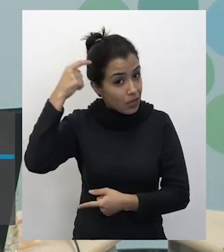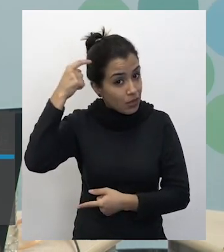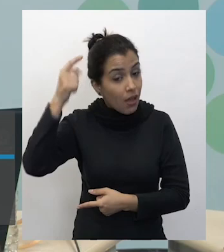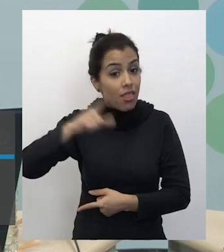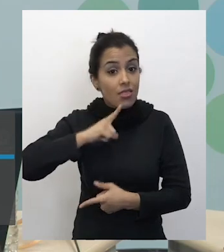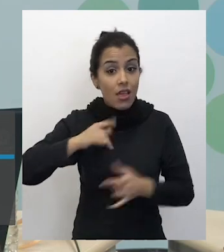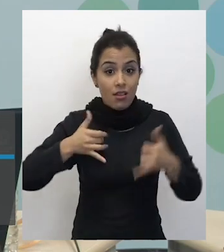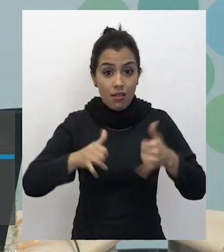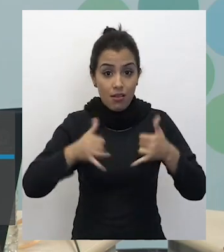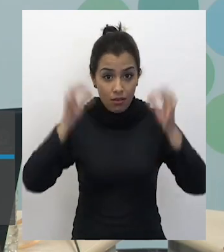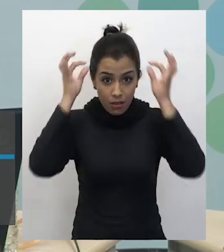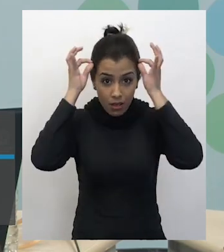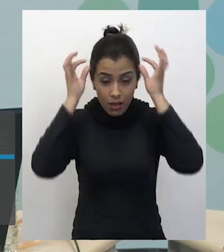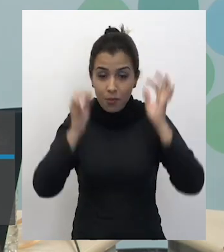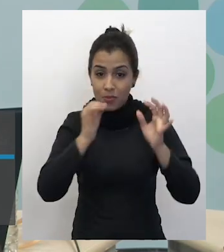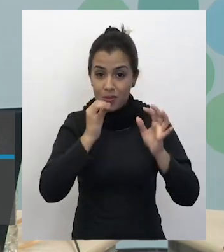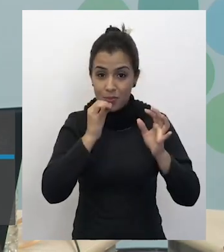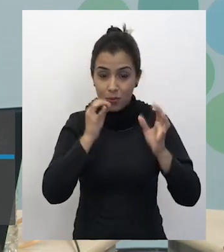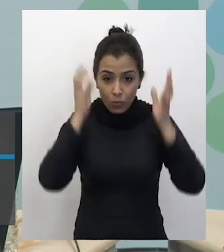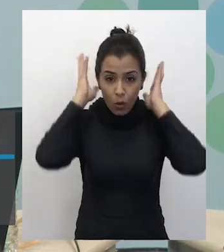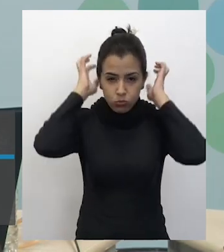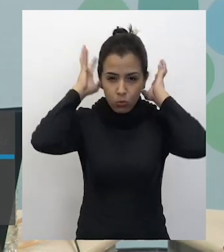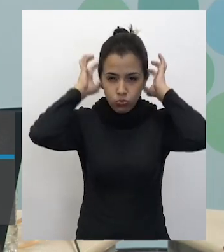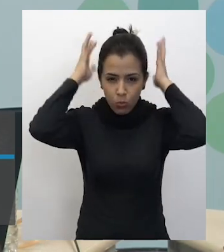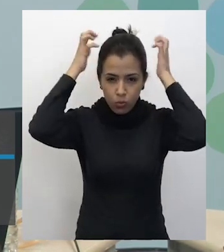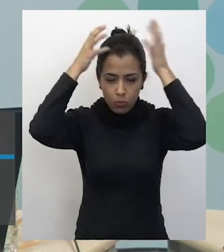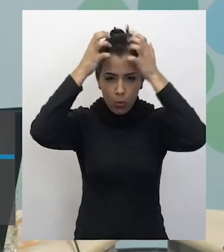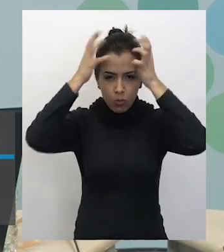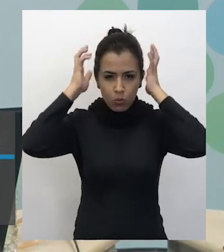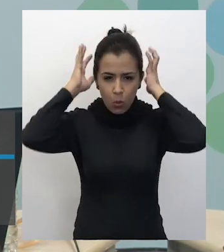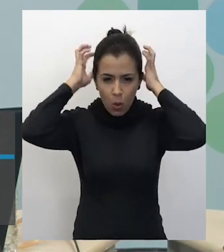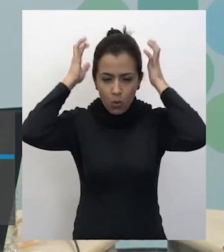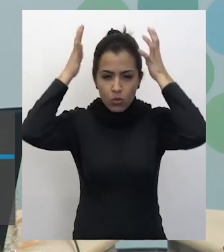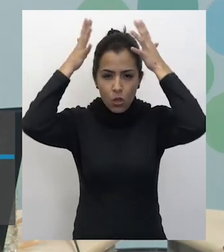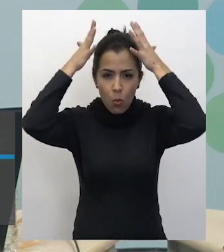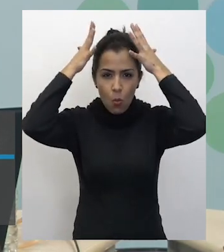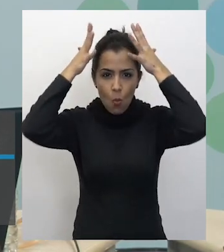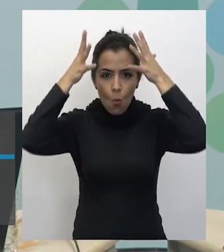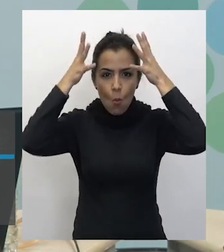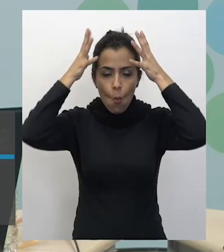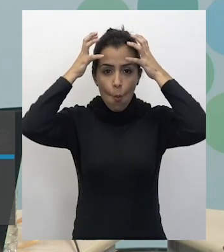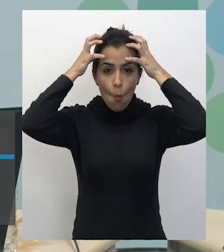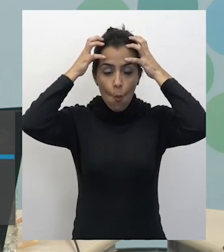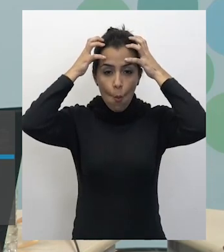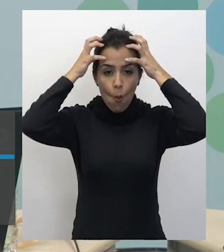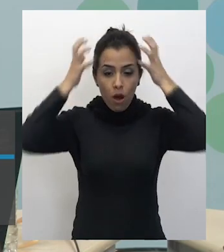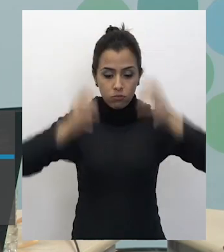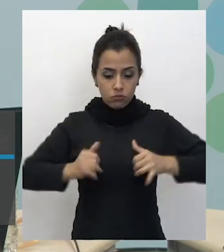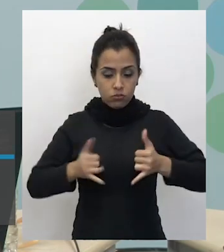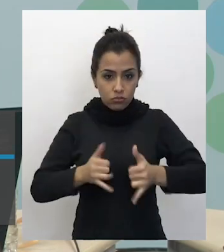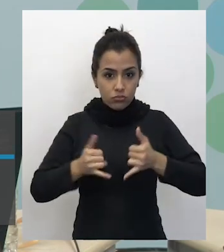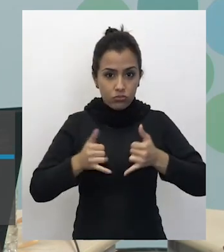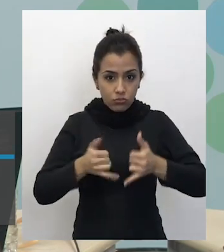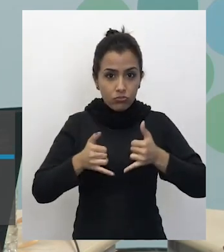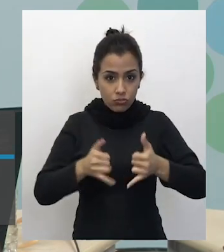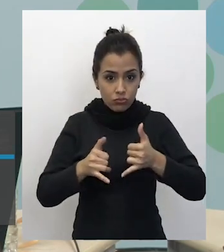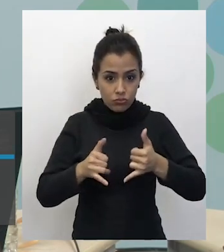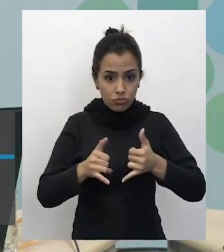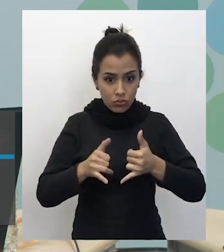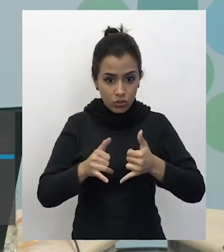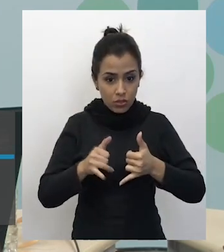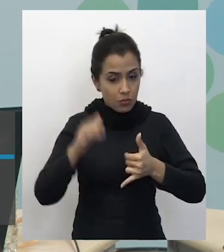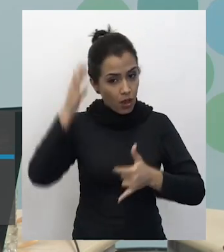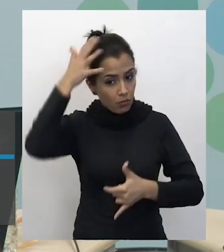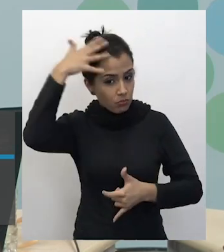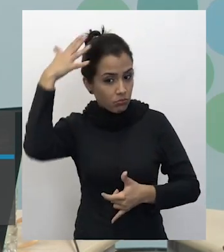carga, né? O nosso shampoo, na verdade, quando a gente lava o cabelo e tudo mais, ele acaba carregando o seu cabelo com uma carga, para dar uma